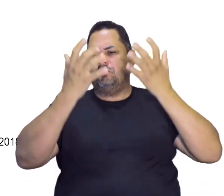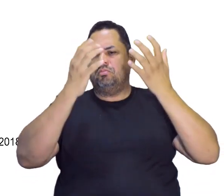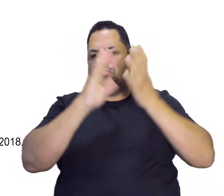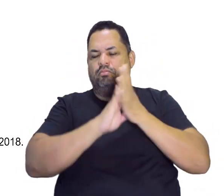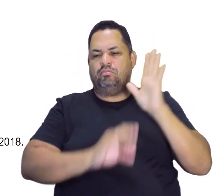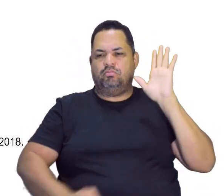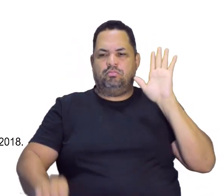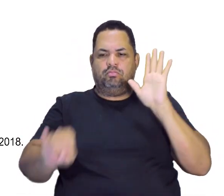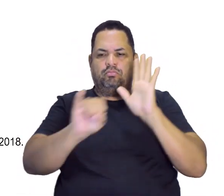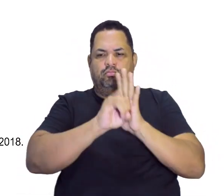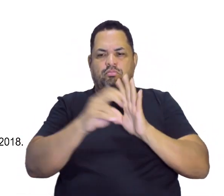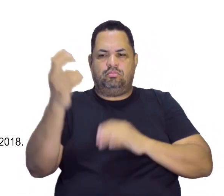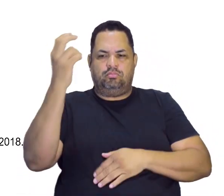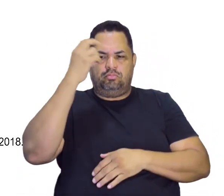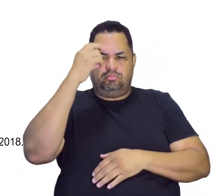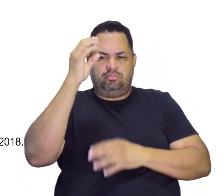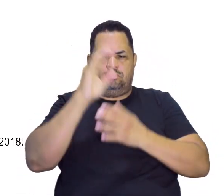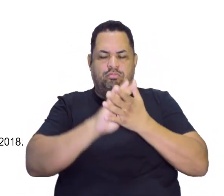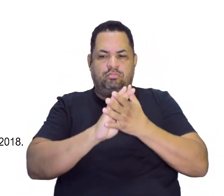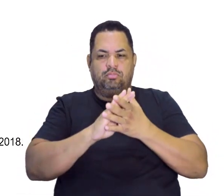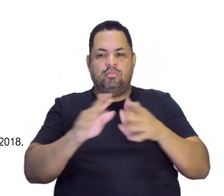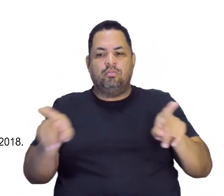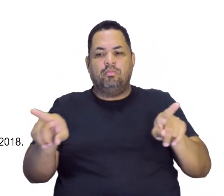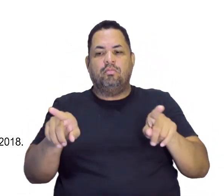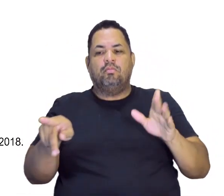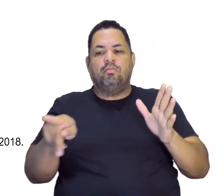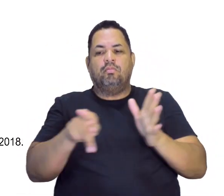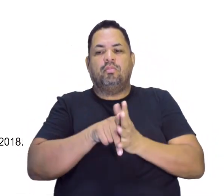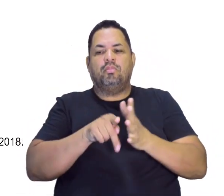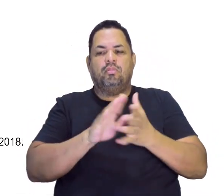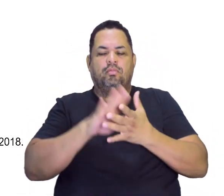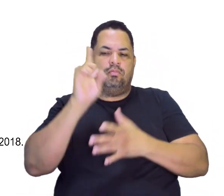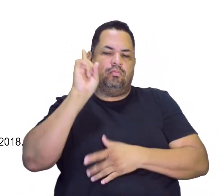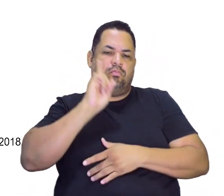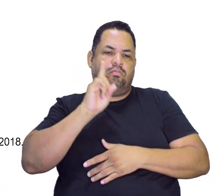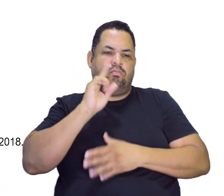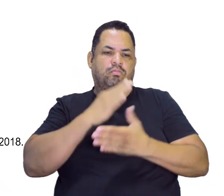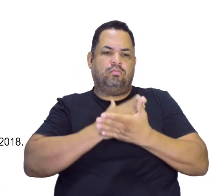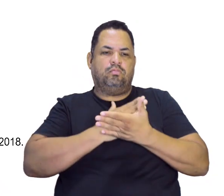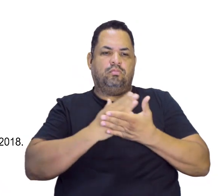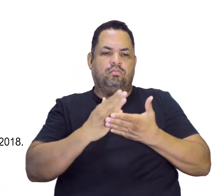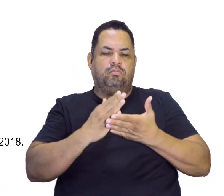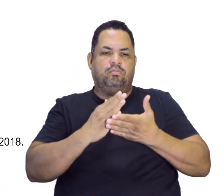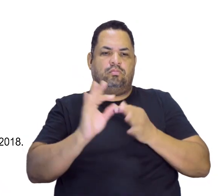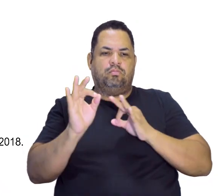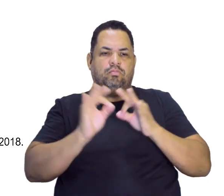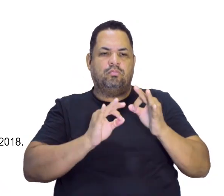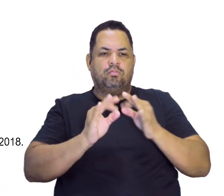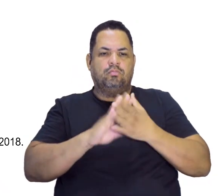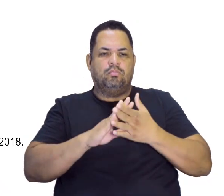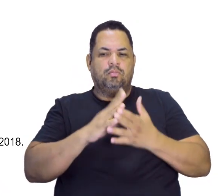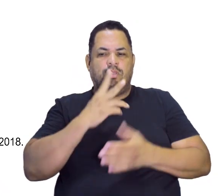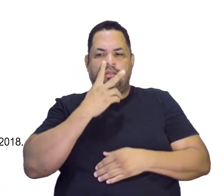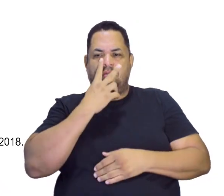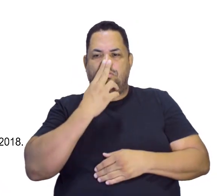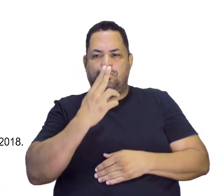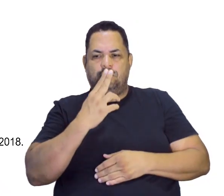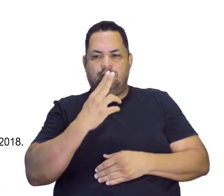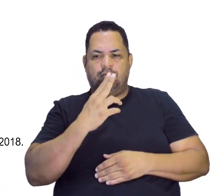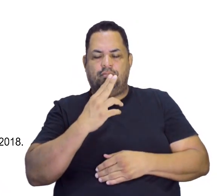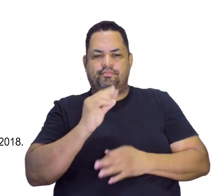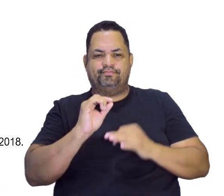identidade cultural dos Estados Unidos então passou a se ter uma atitude parecida com